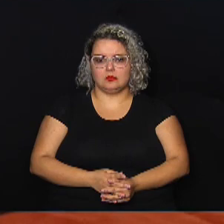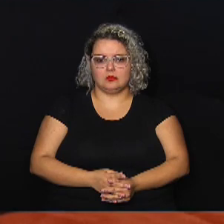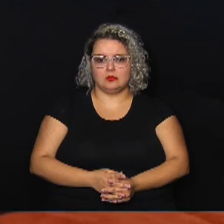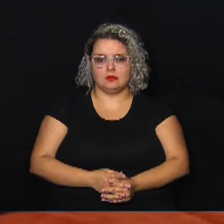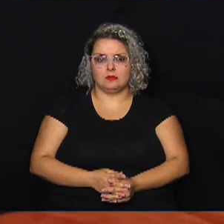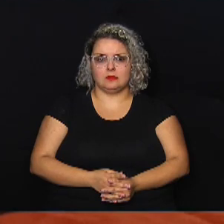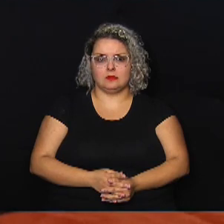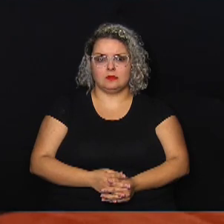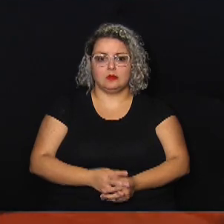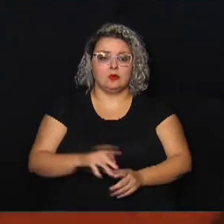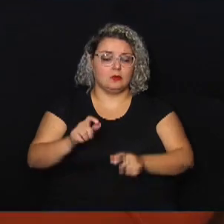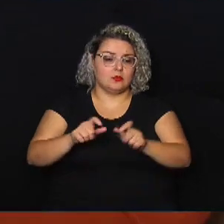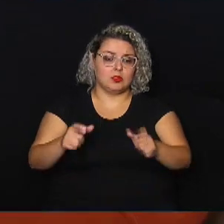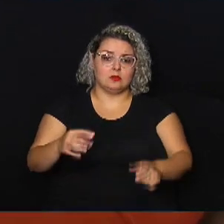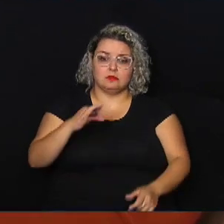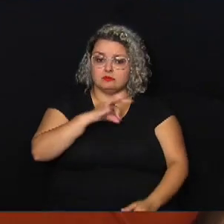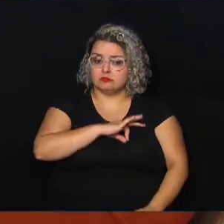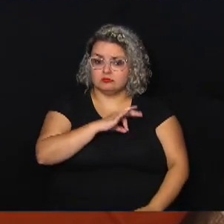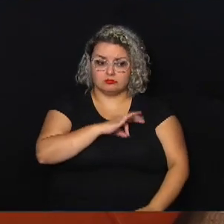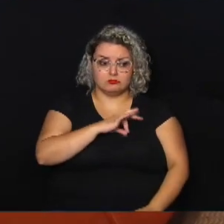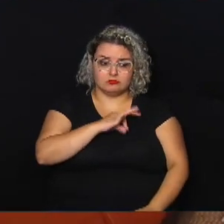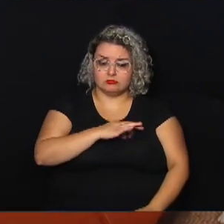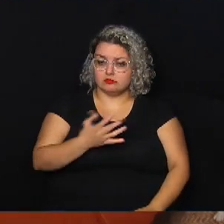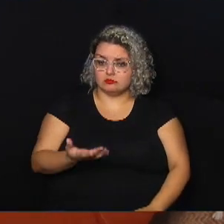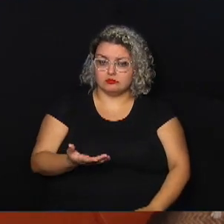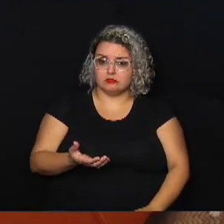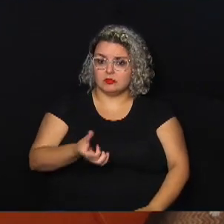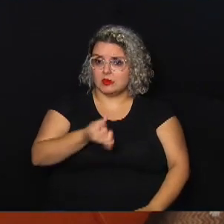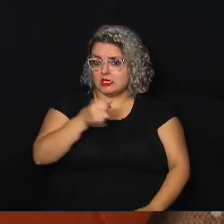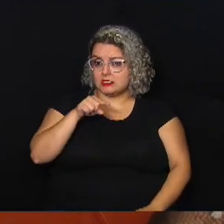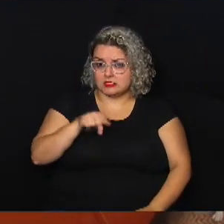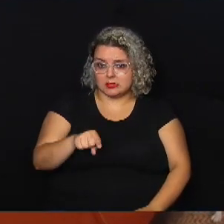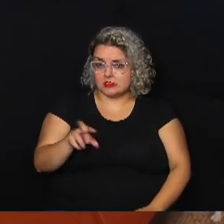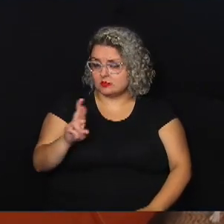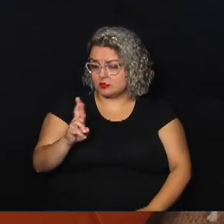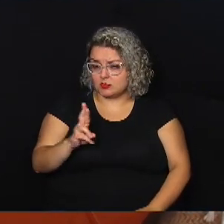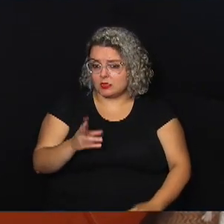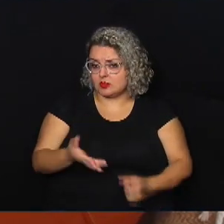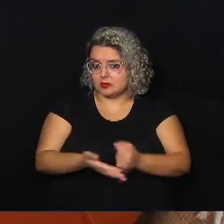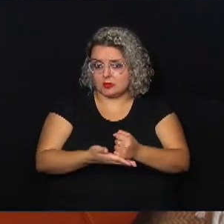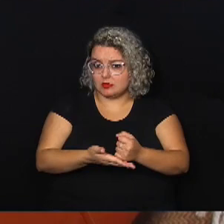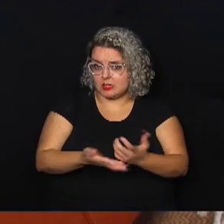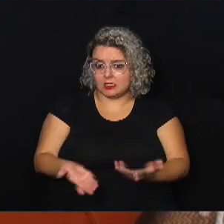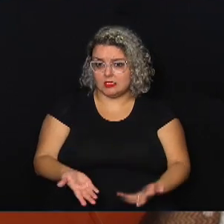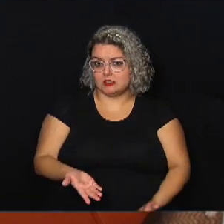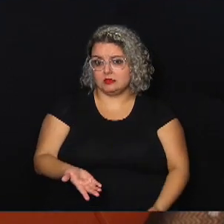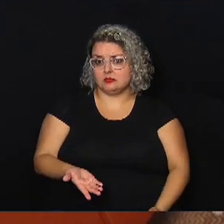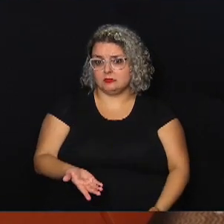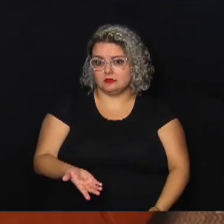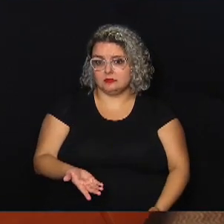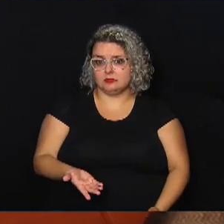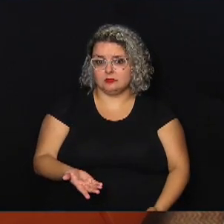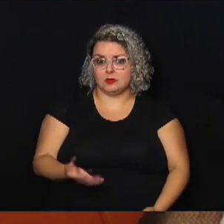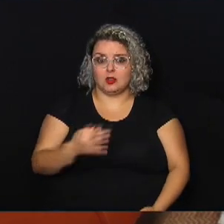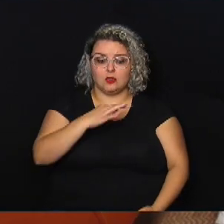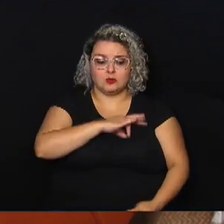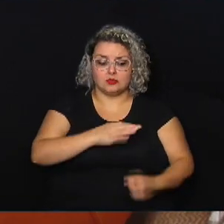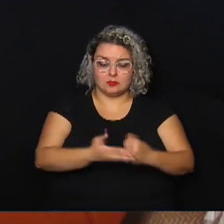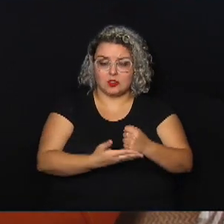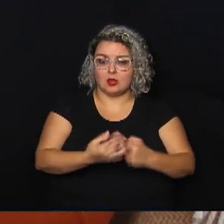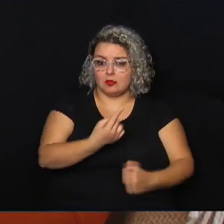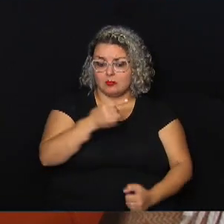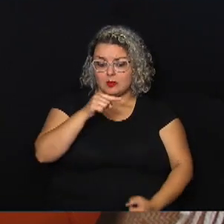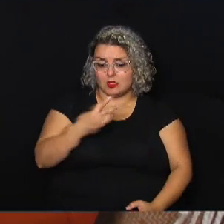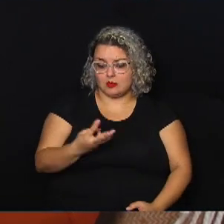pessoa hoje já está ganhando assim, o primeiro salário, R$6.000. O salário mínimo está R$1.300, né? Vamos falar assim,